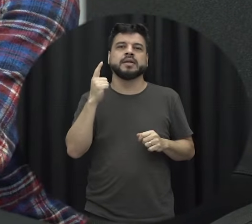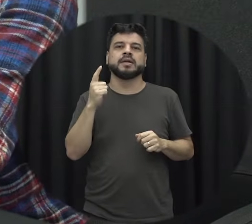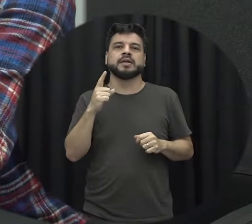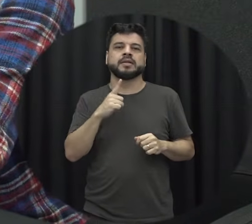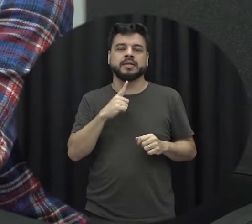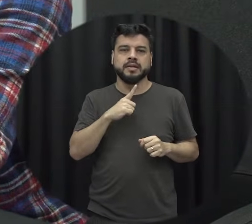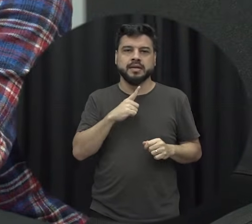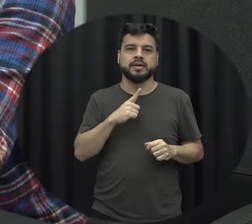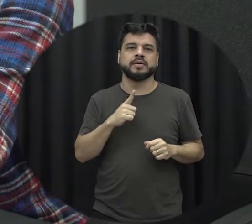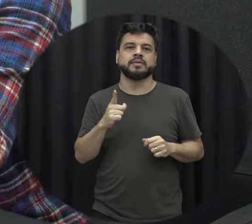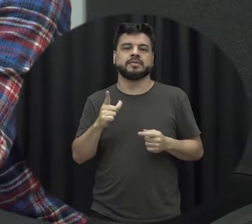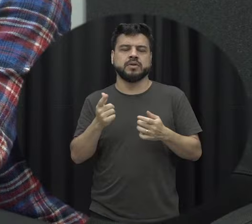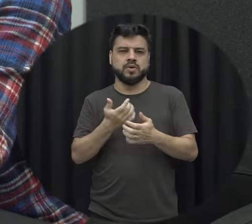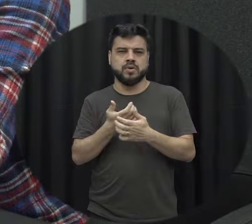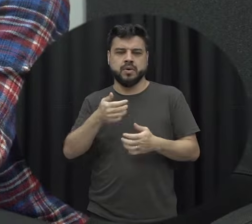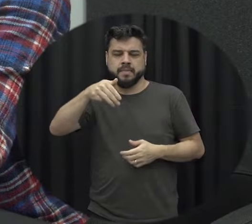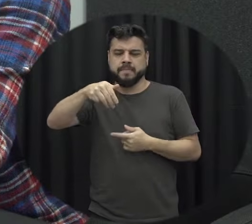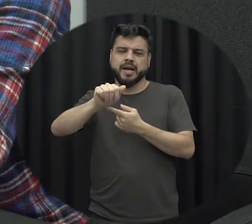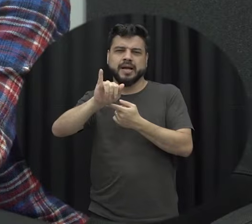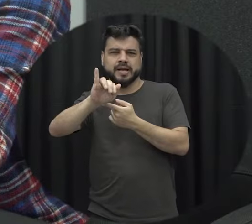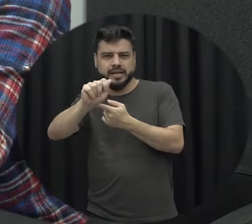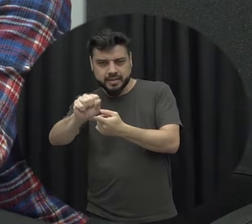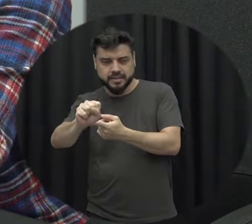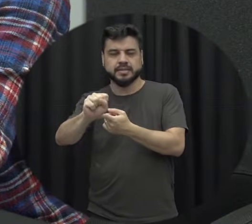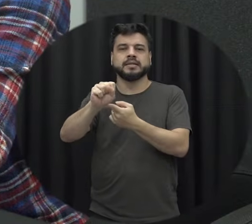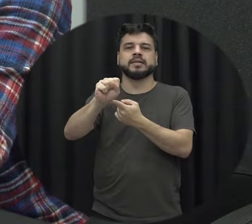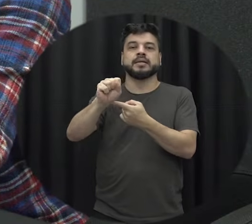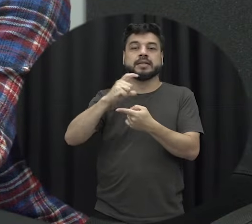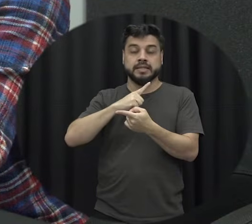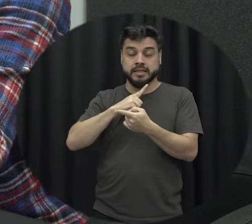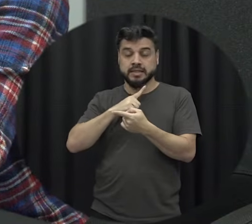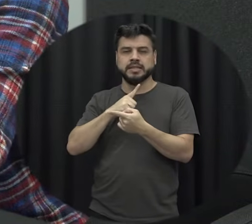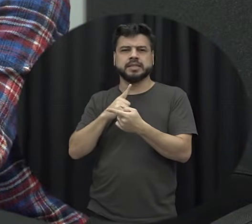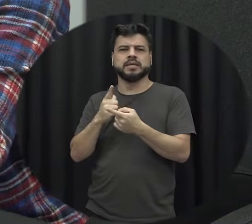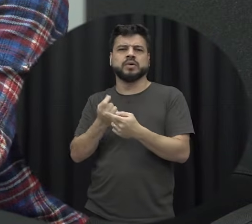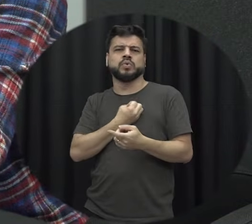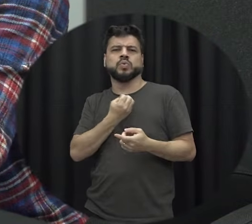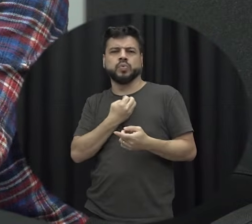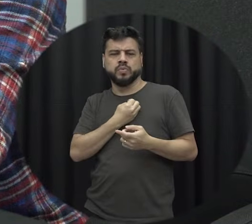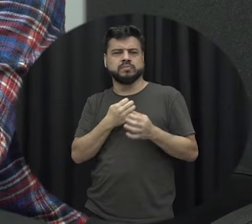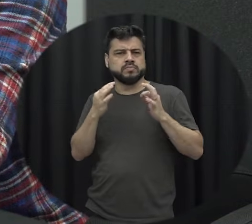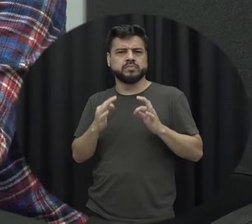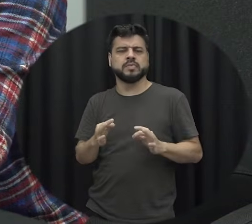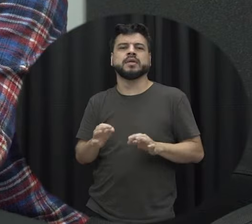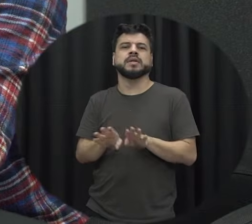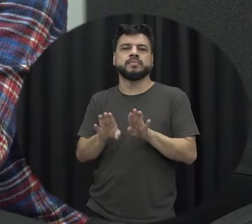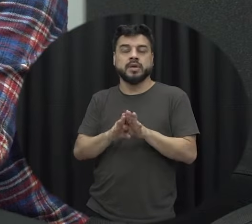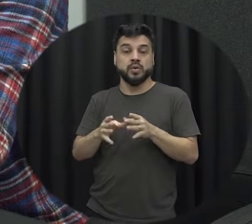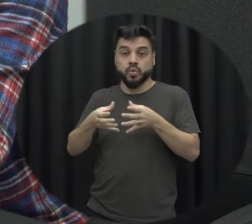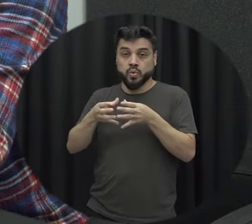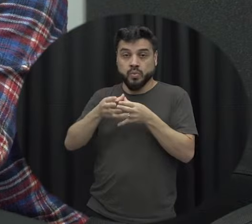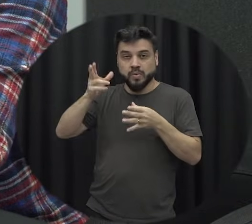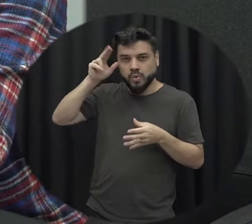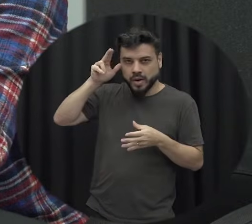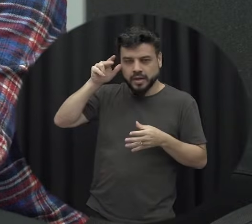tanto nos maias, que tinham um sistema de numeração bastante estabelecido, os próprios guaranis, embora